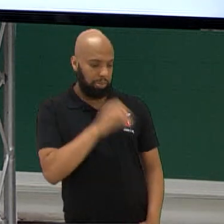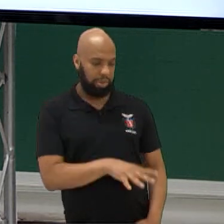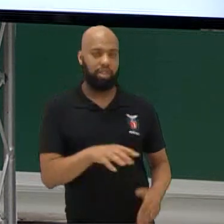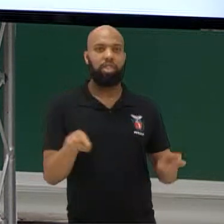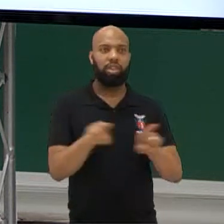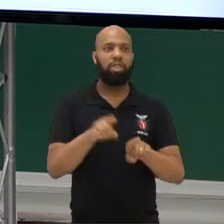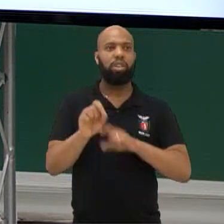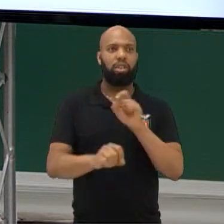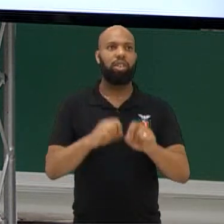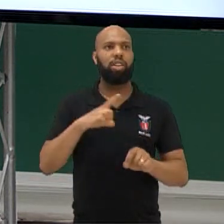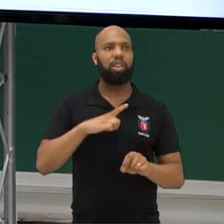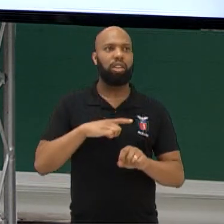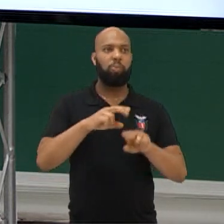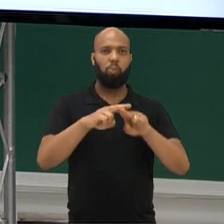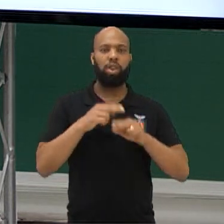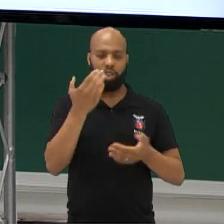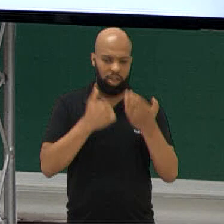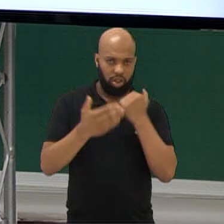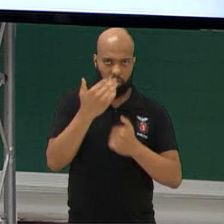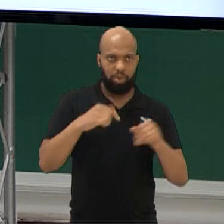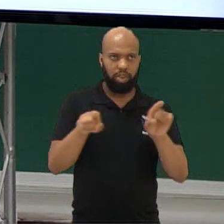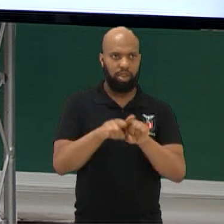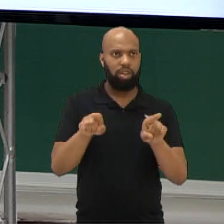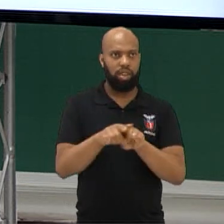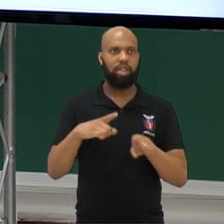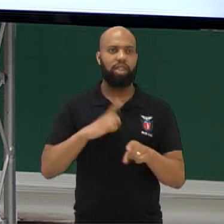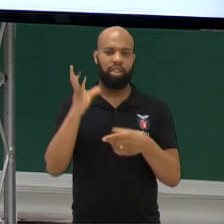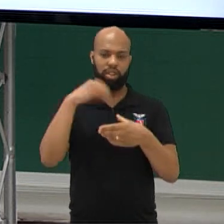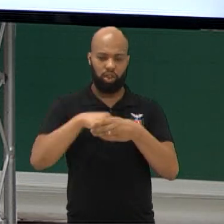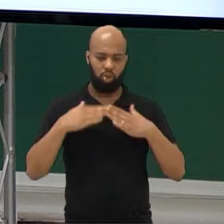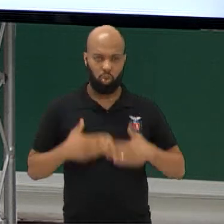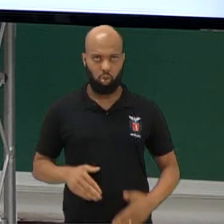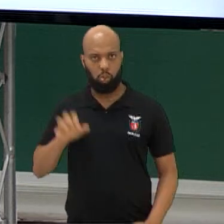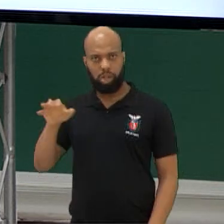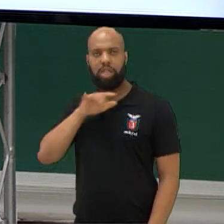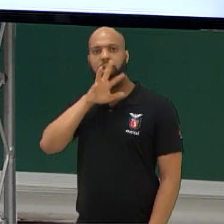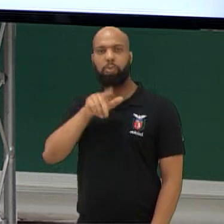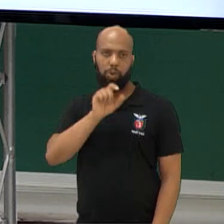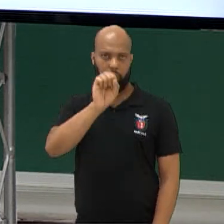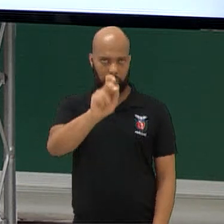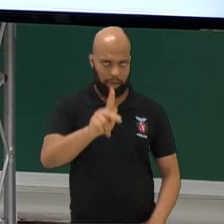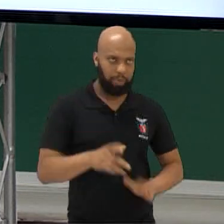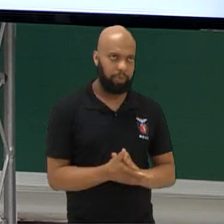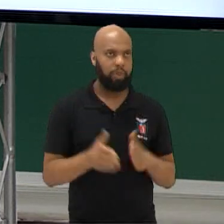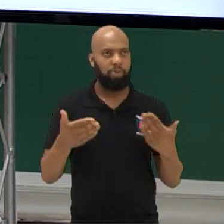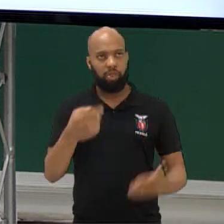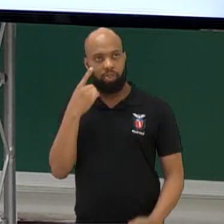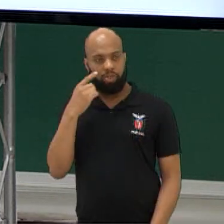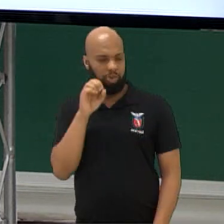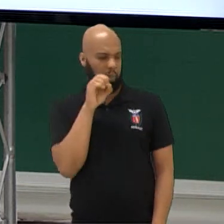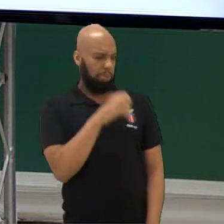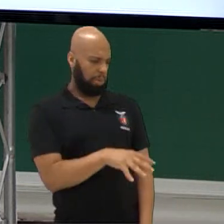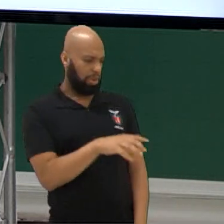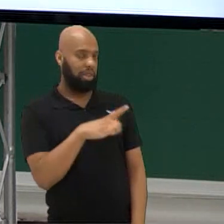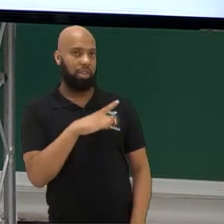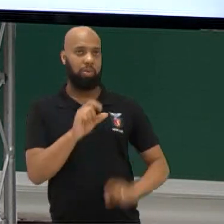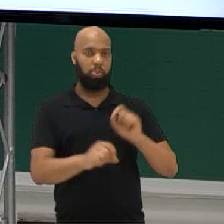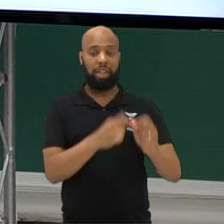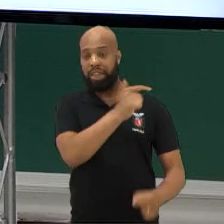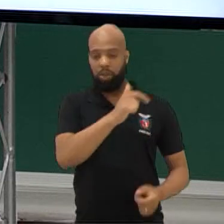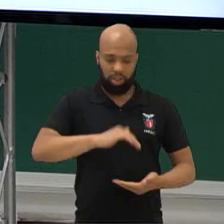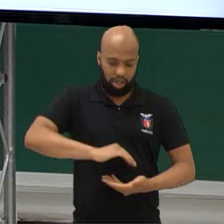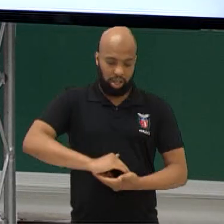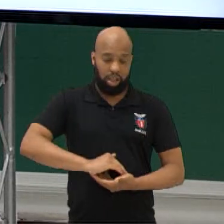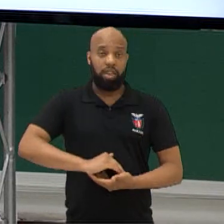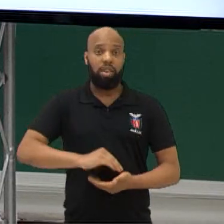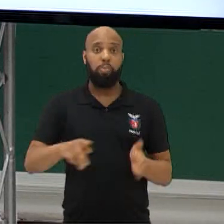sal é através da alimentação que vai entrar no corpo desse bicho aí. Tranquilo? Então, a excreção, lembrando, a ausência da bexiga